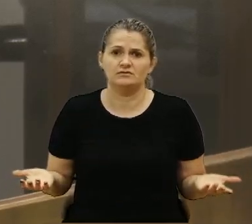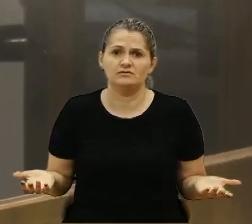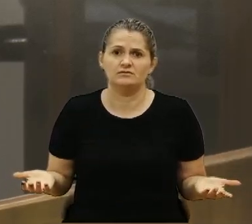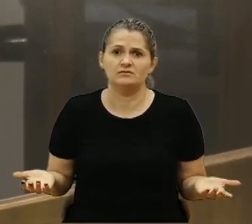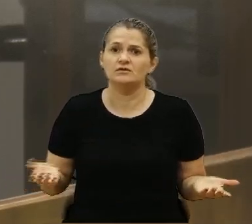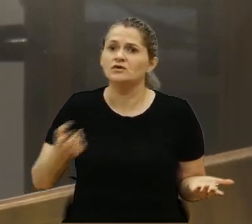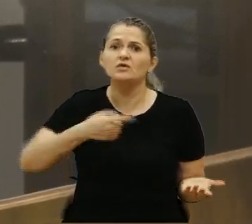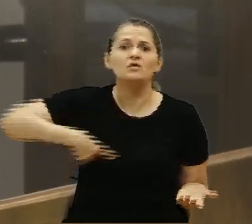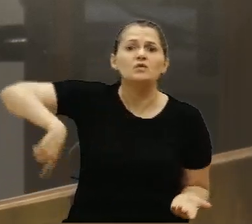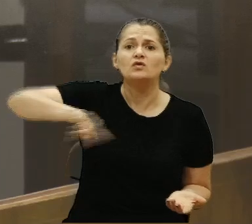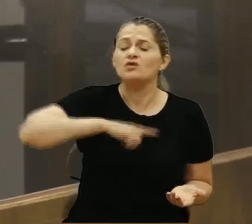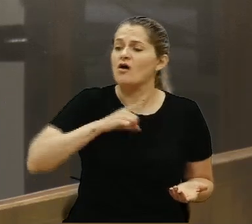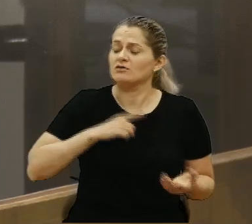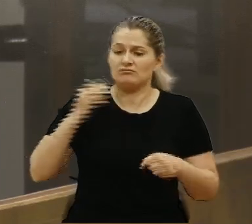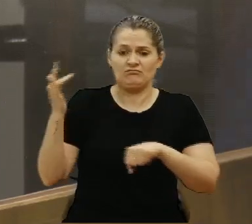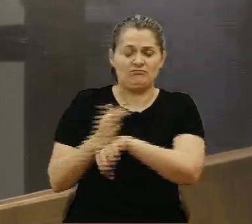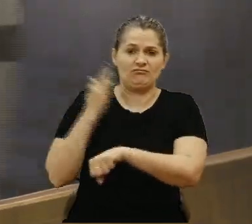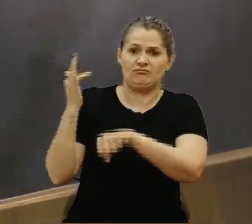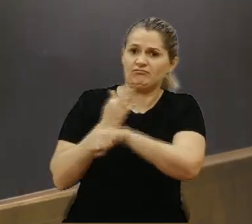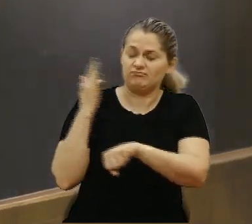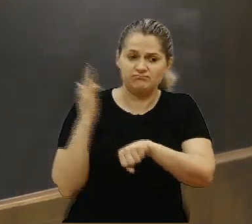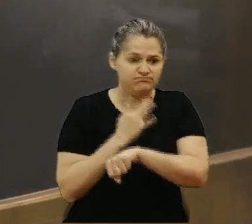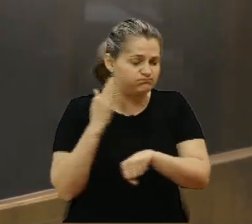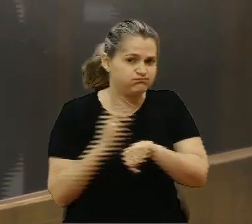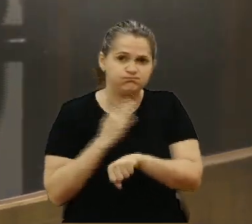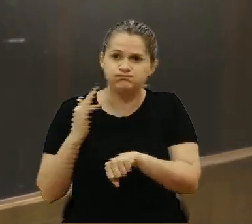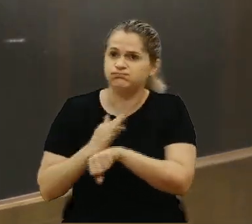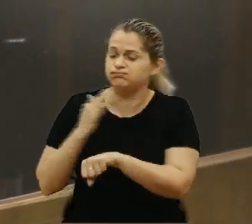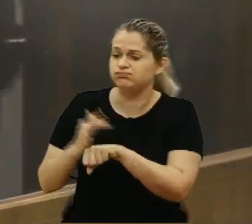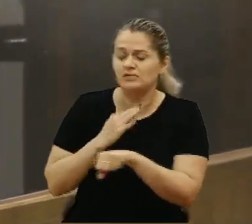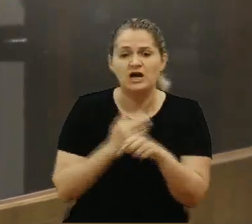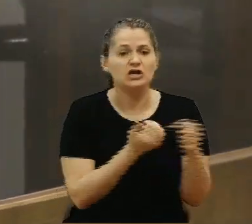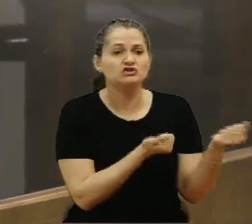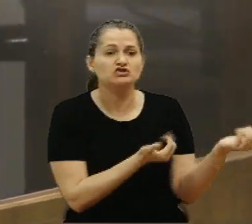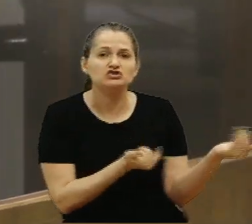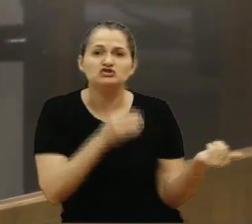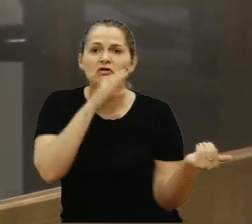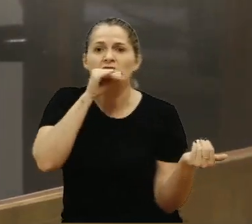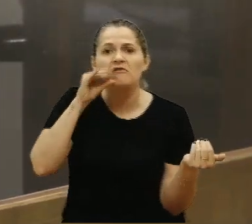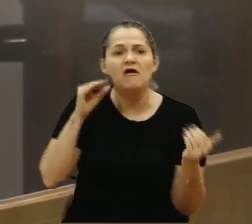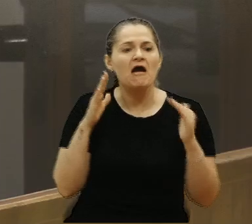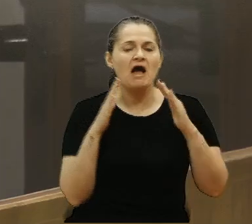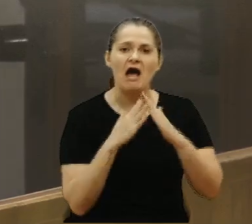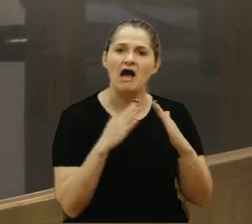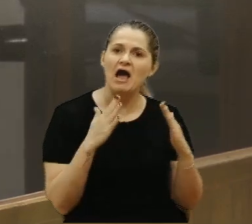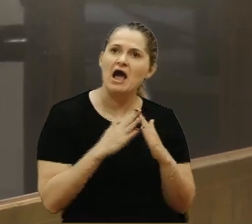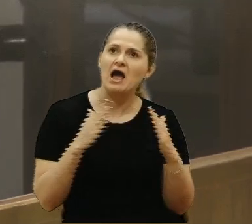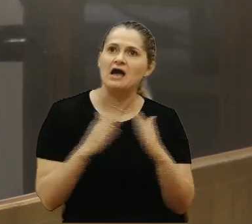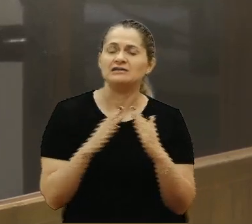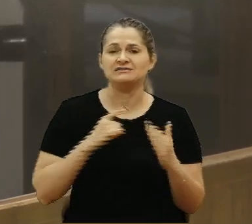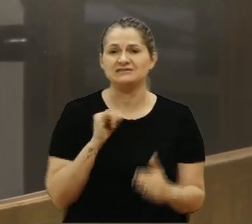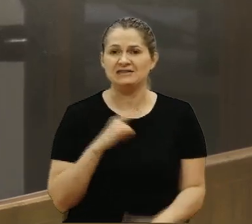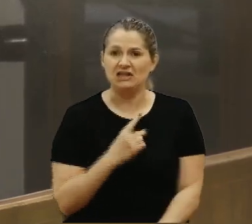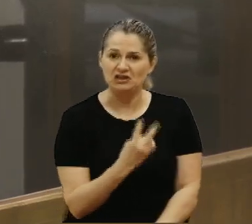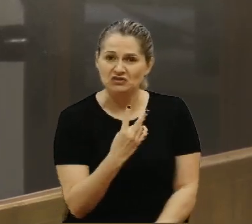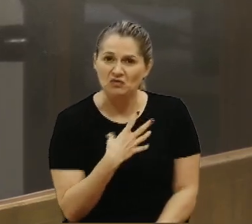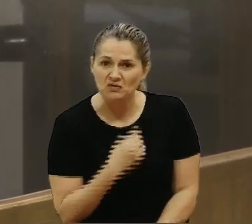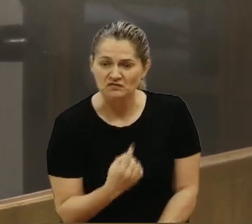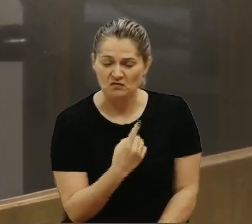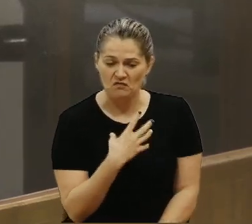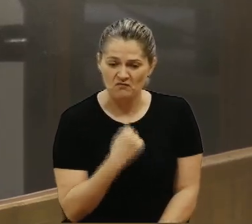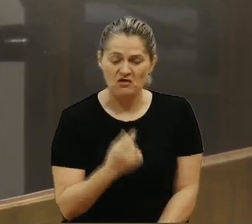Nós não aguentamos mais a gurizada hoje em dia em casa. 2,